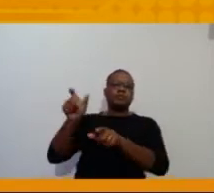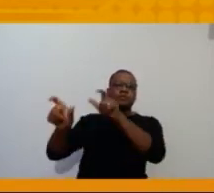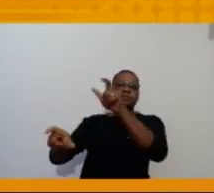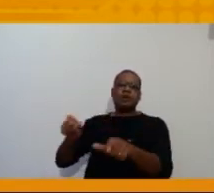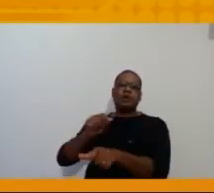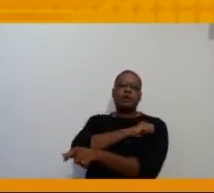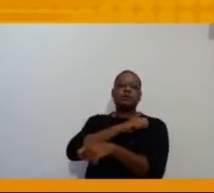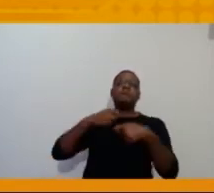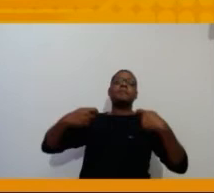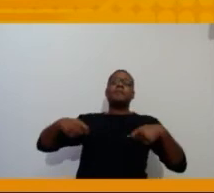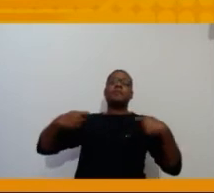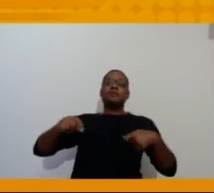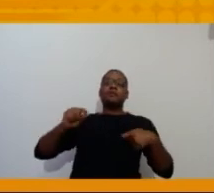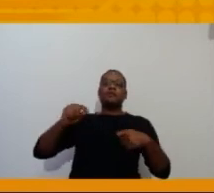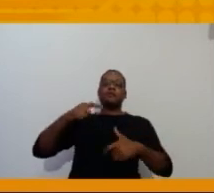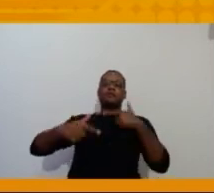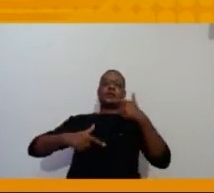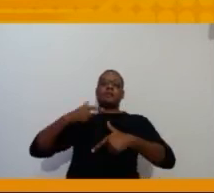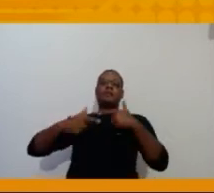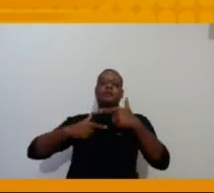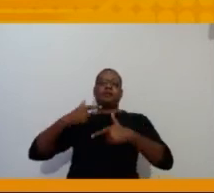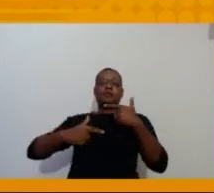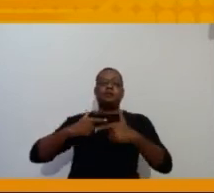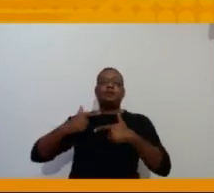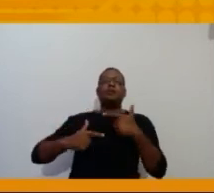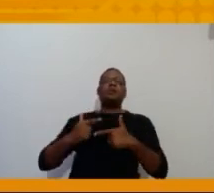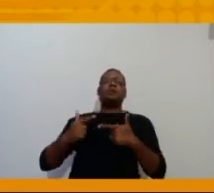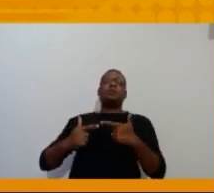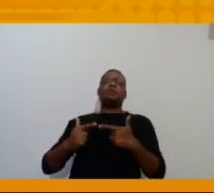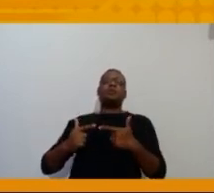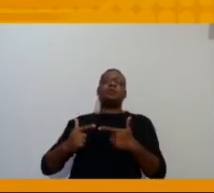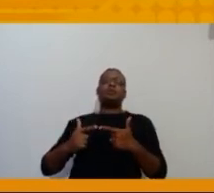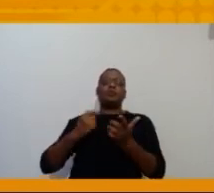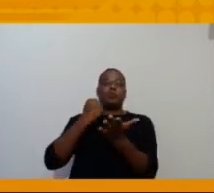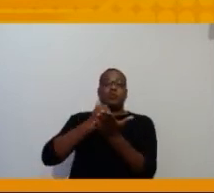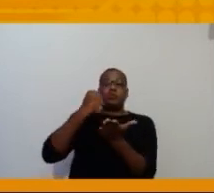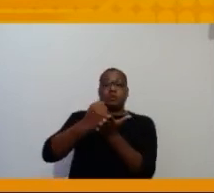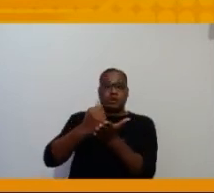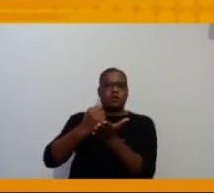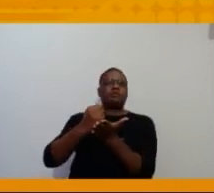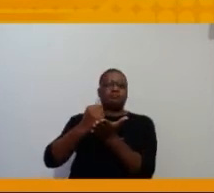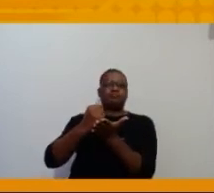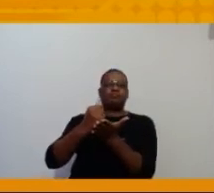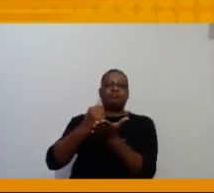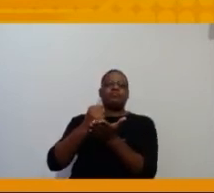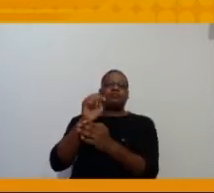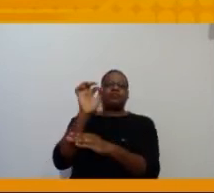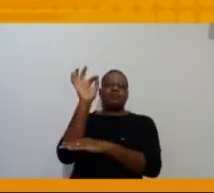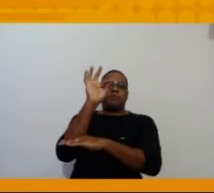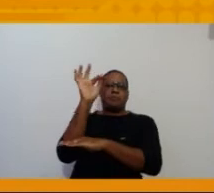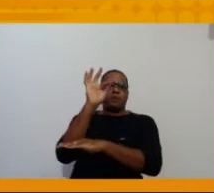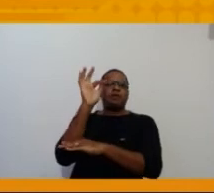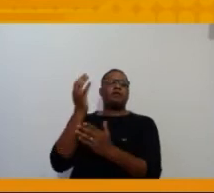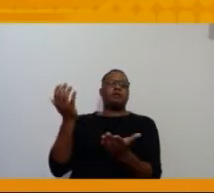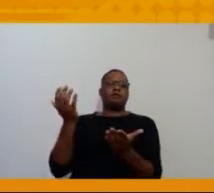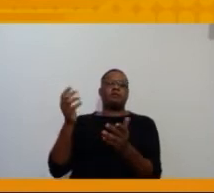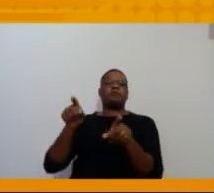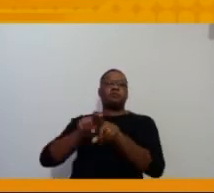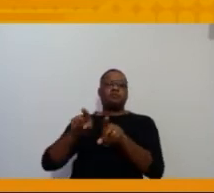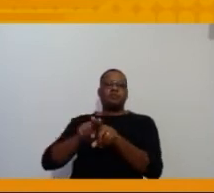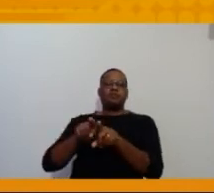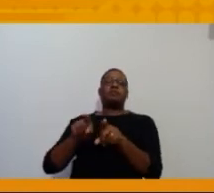estar trabalhando com um contrato formal, com trabalho, é preciso se observar esse